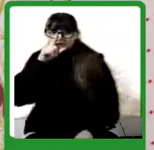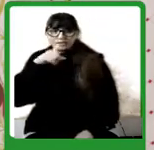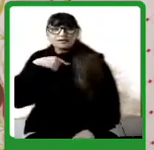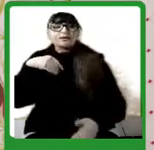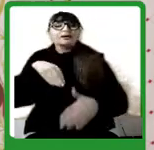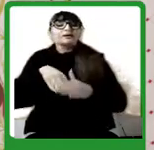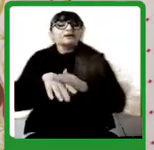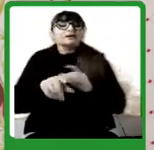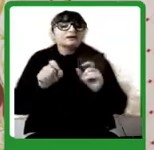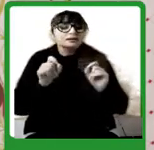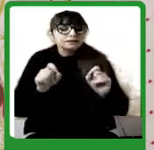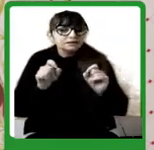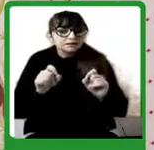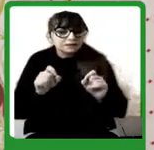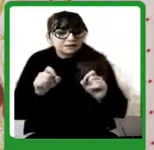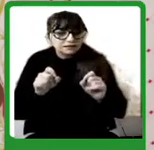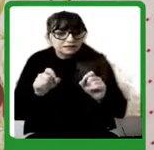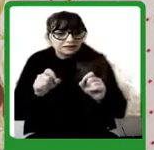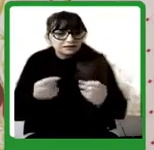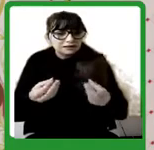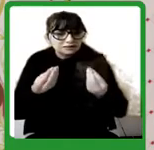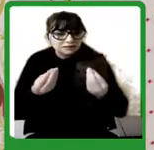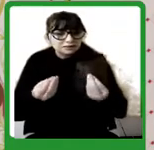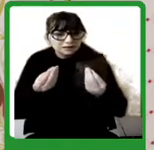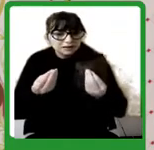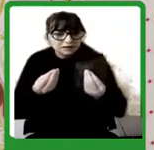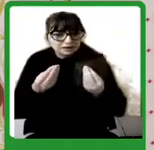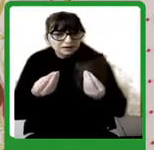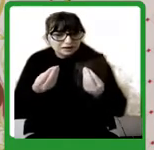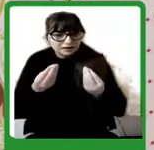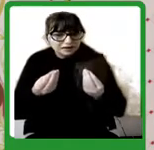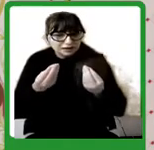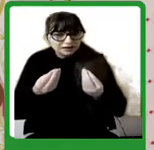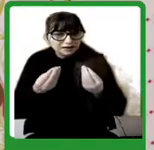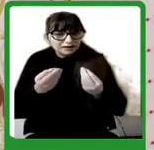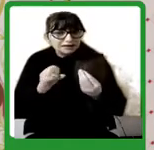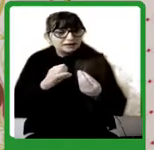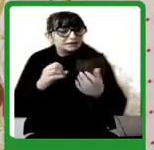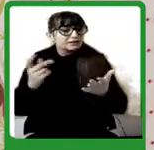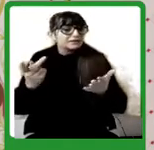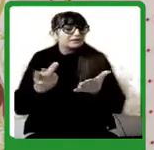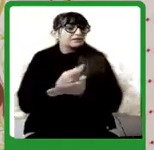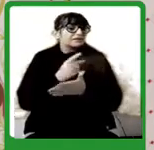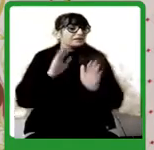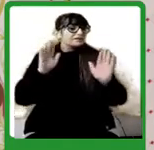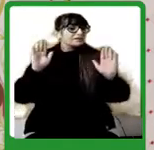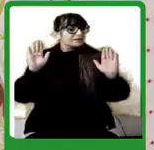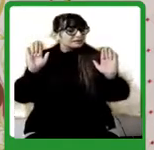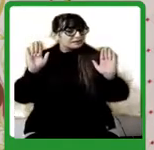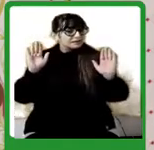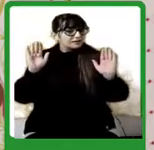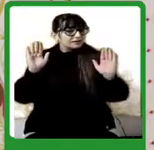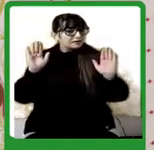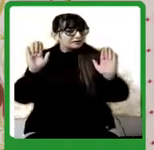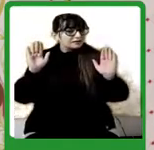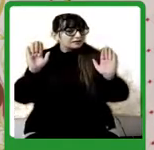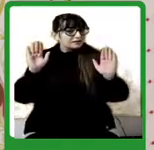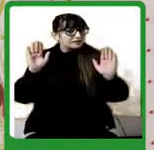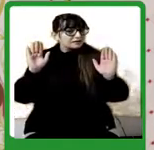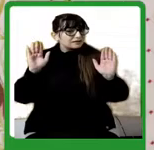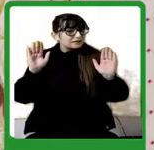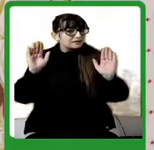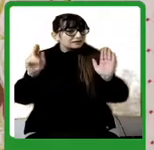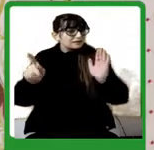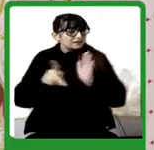Mas ele não tem... Pra que eu te disse? Mas ele não tem mandado. Se acontecesse uma vírgula com ele... Eu te pegava pelas orelhas, bicho. Eu